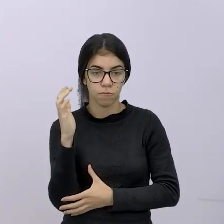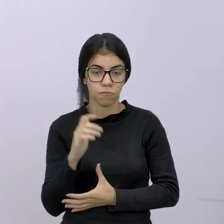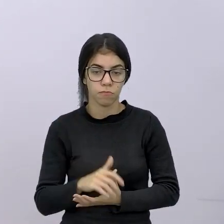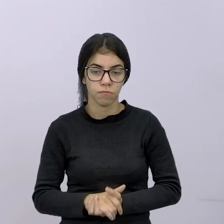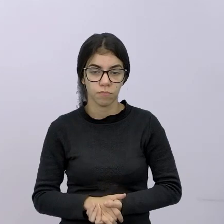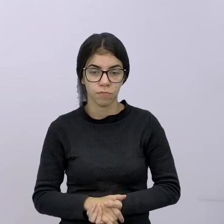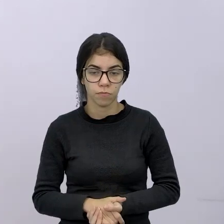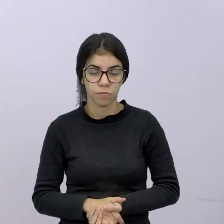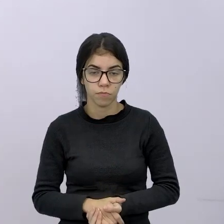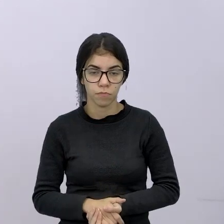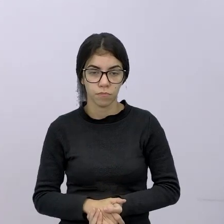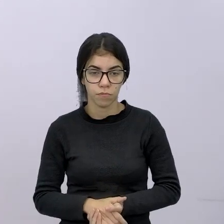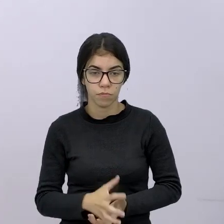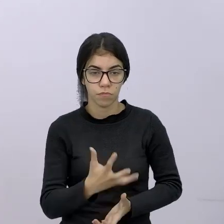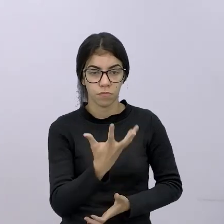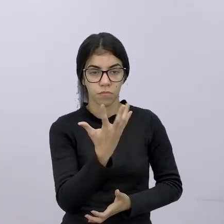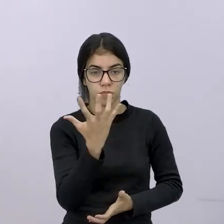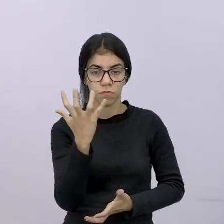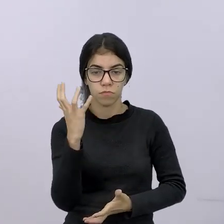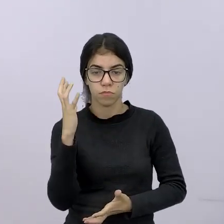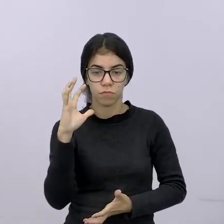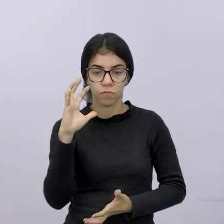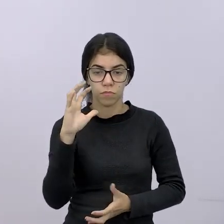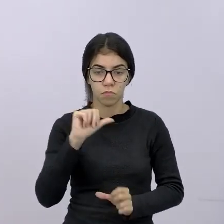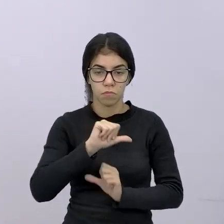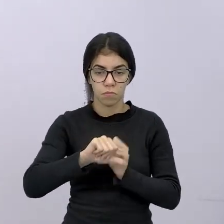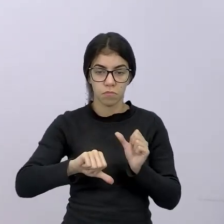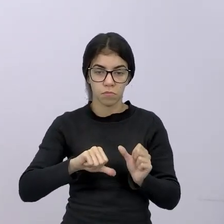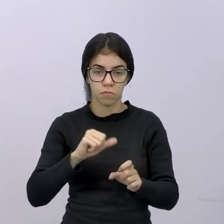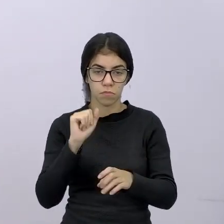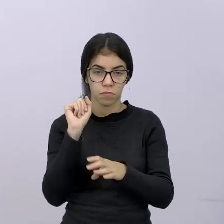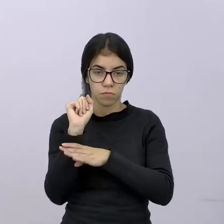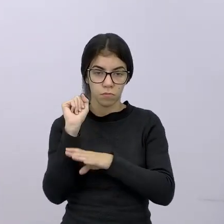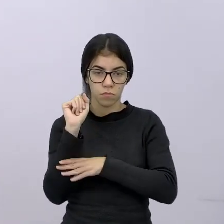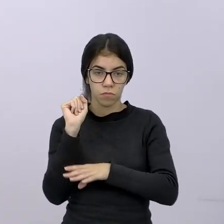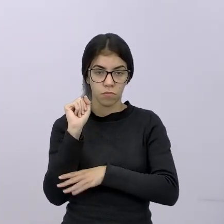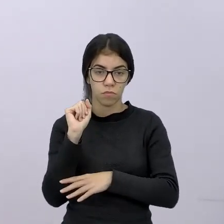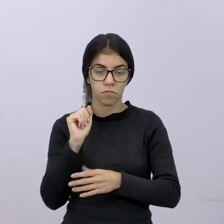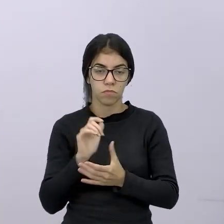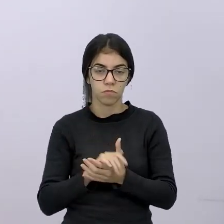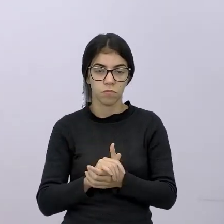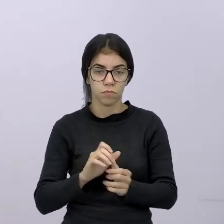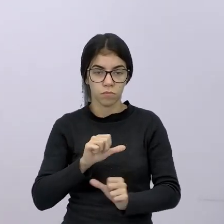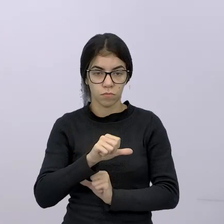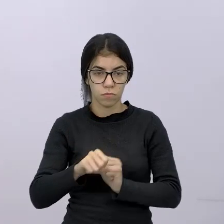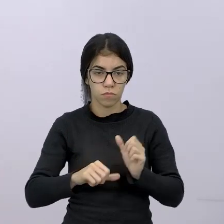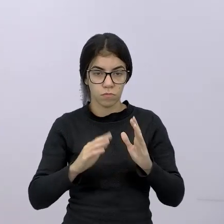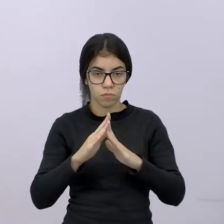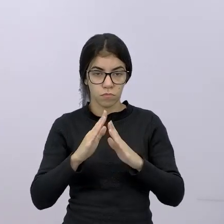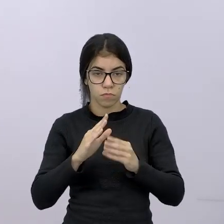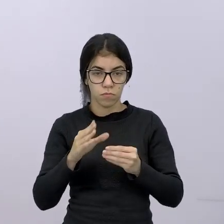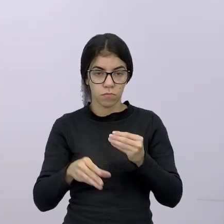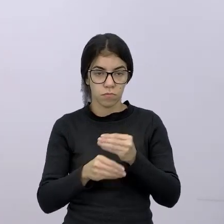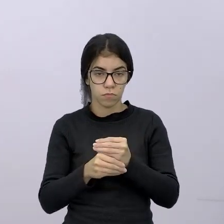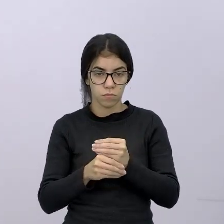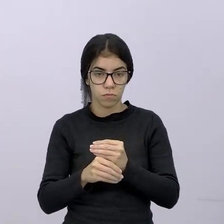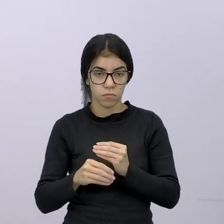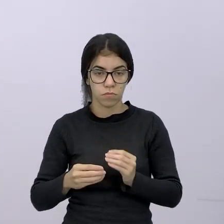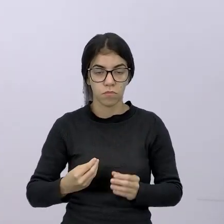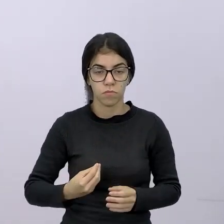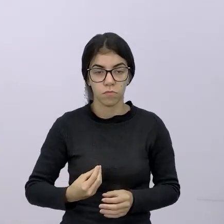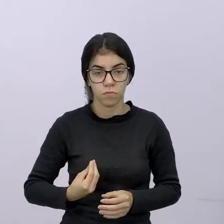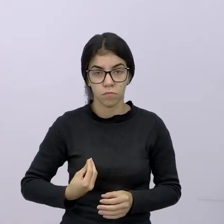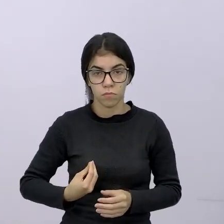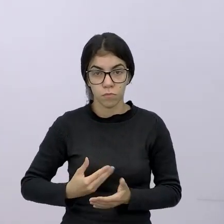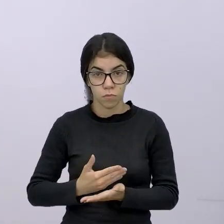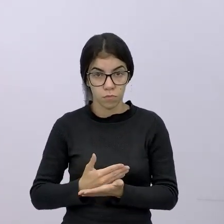Ou seja, da árvore que se transforma em madeira, da madeira que vai compor uma casa, etc., a essência ela permanece a mesma a